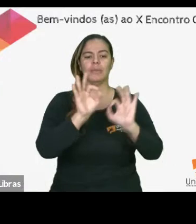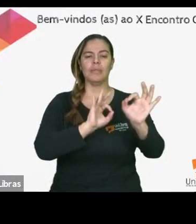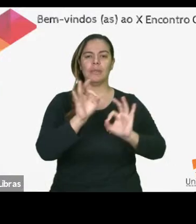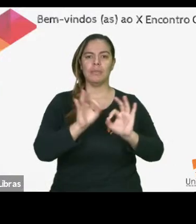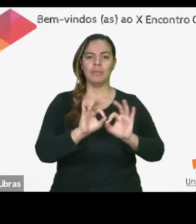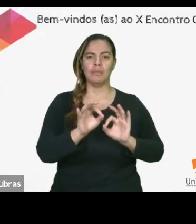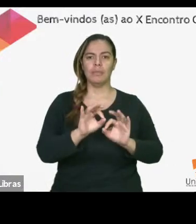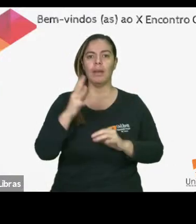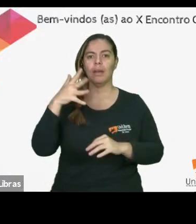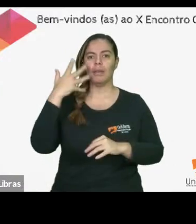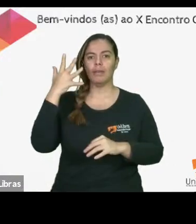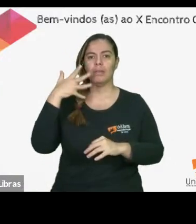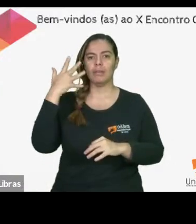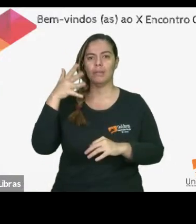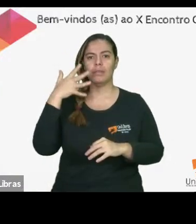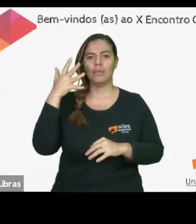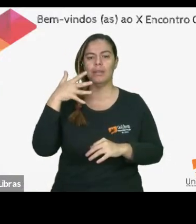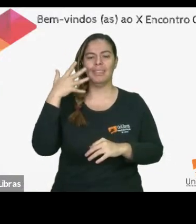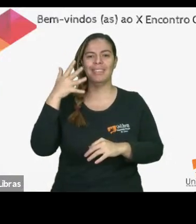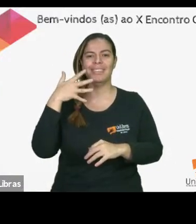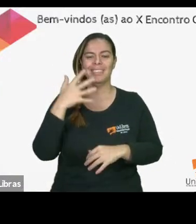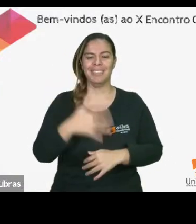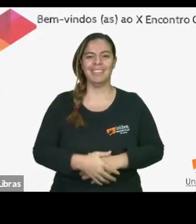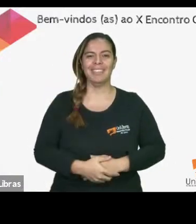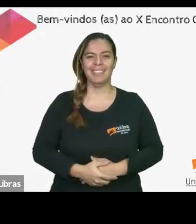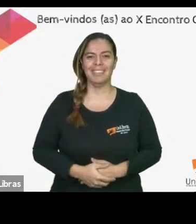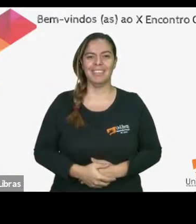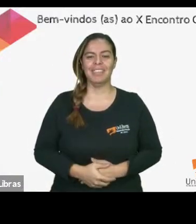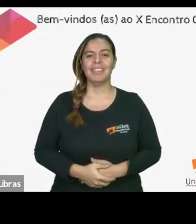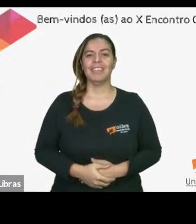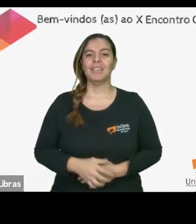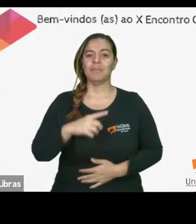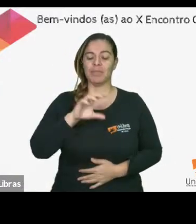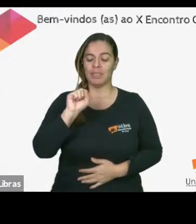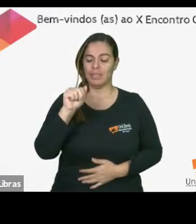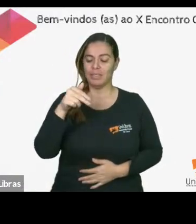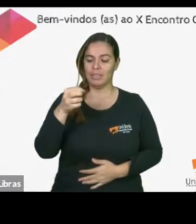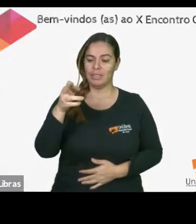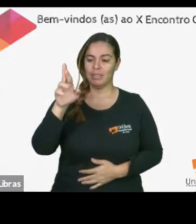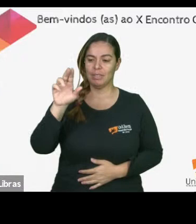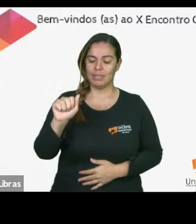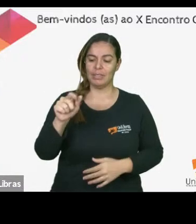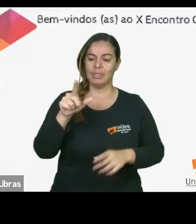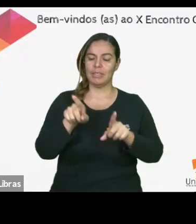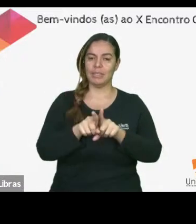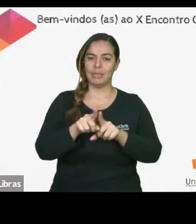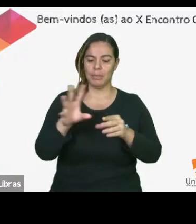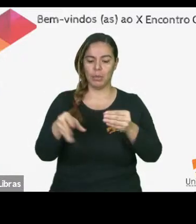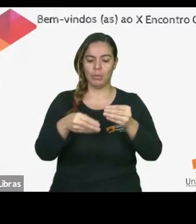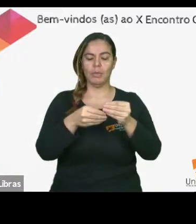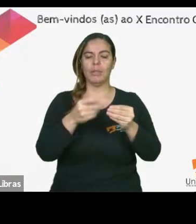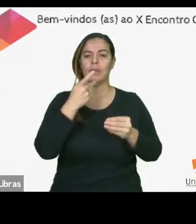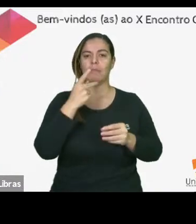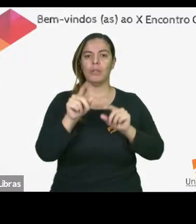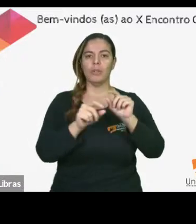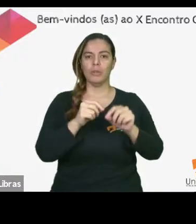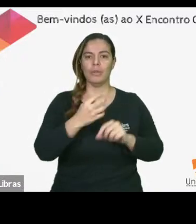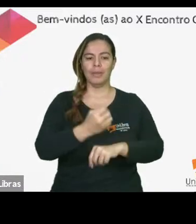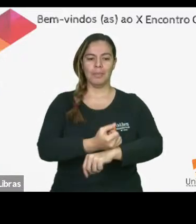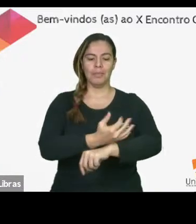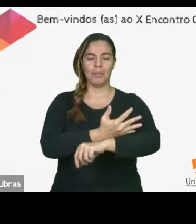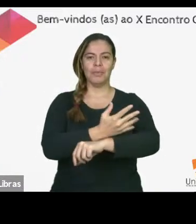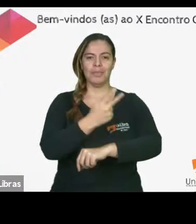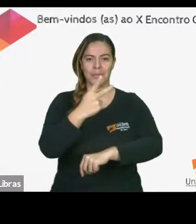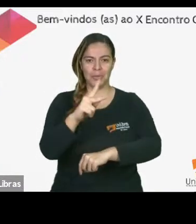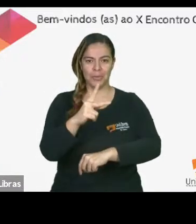fala do professor Luiz. E a Sandra Helena faz um comentário dizendo que a sua emoção, professor